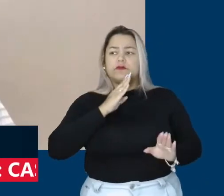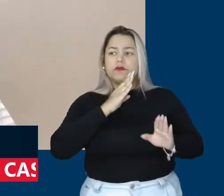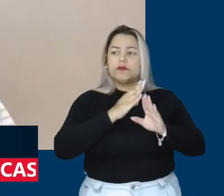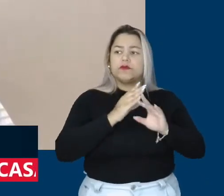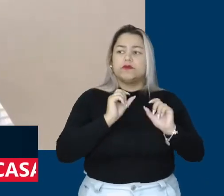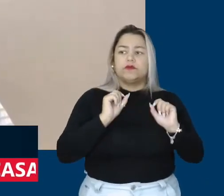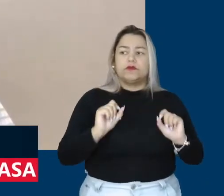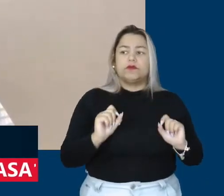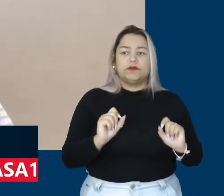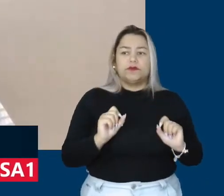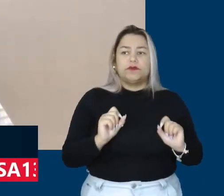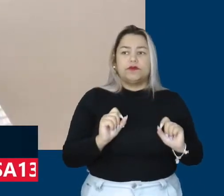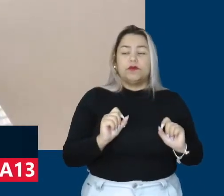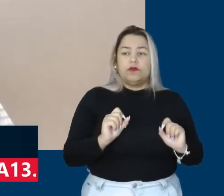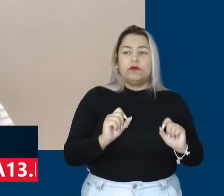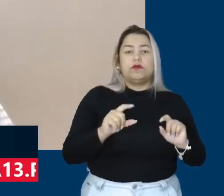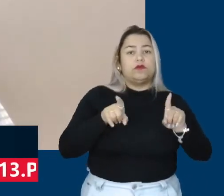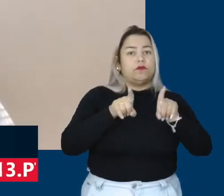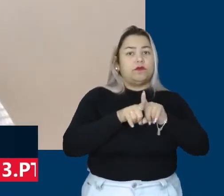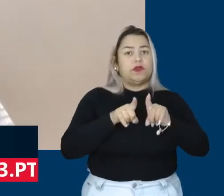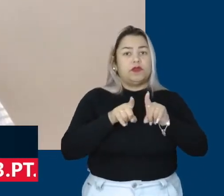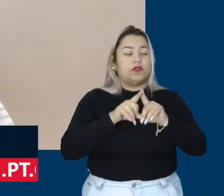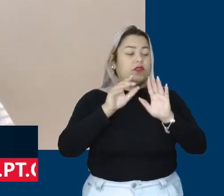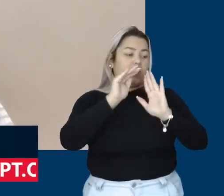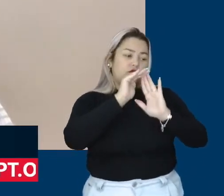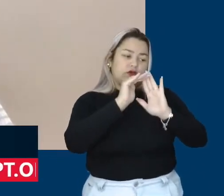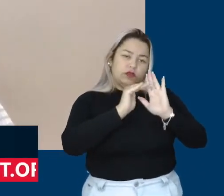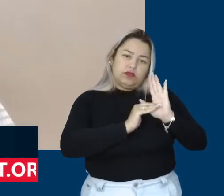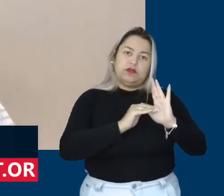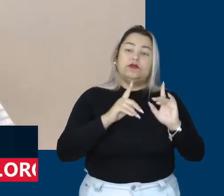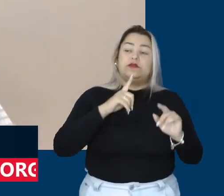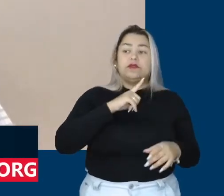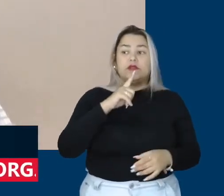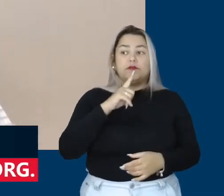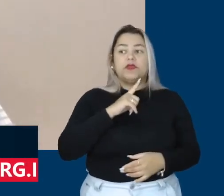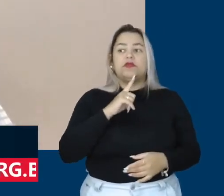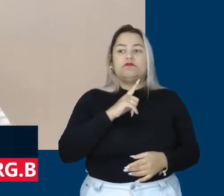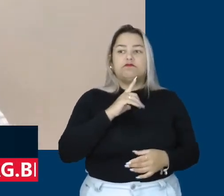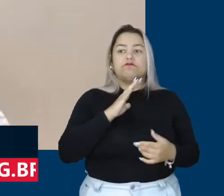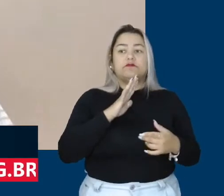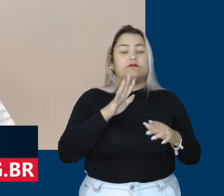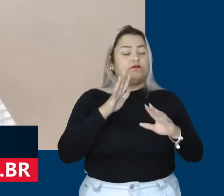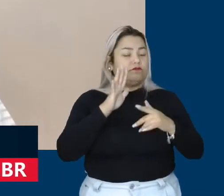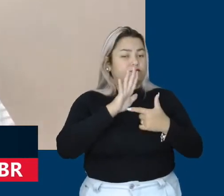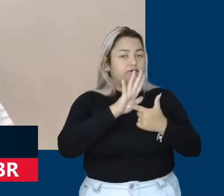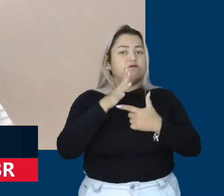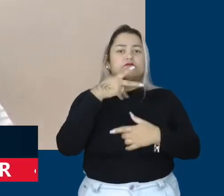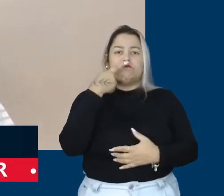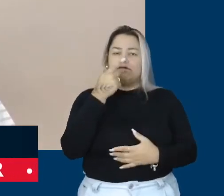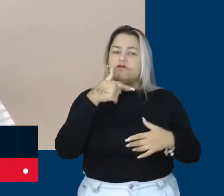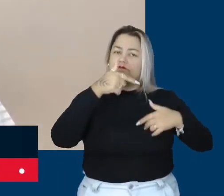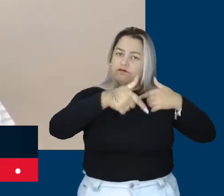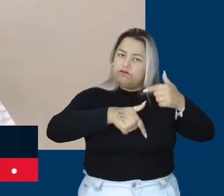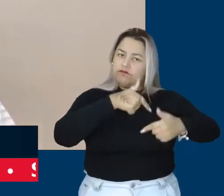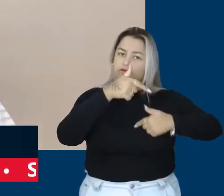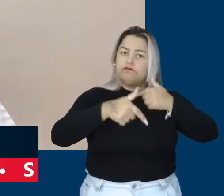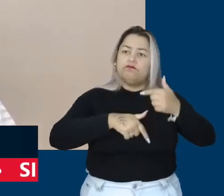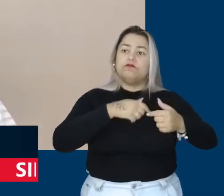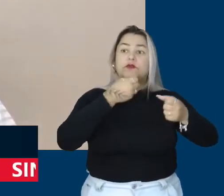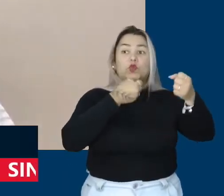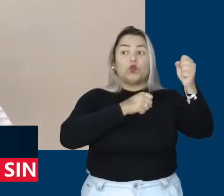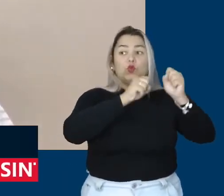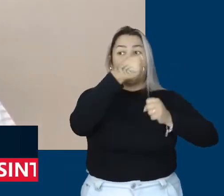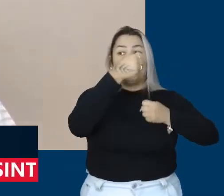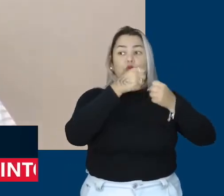que essa questão ocupa na agenda, né? E também quero aqui registrar o trabalho fundamental, né, que a nossa ministra do Meio Ambiente,